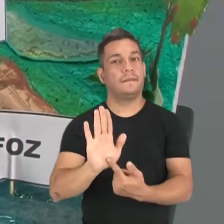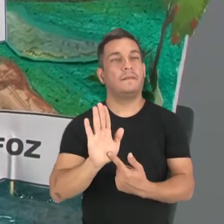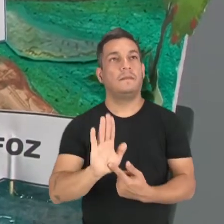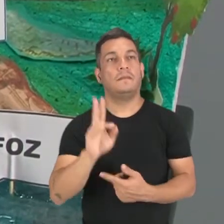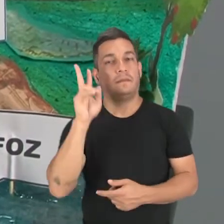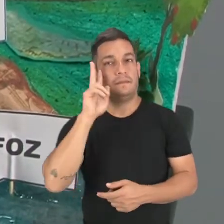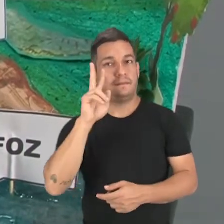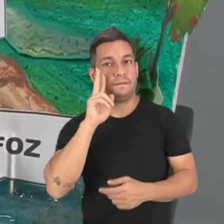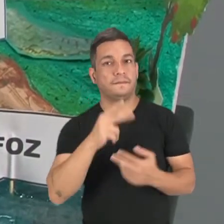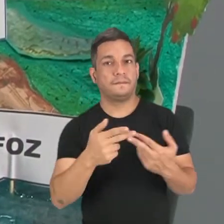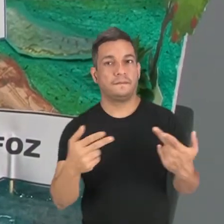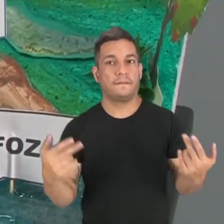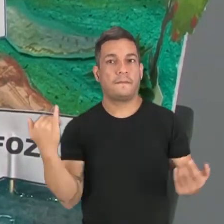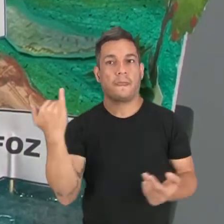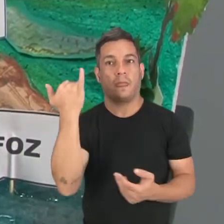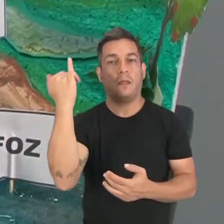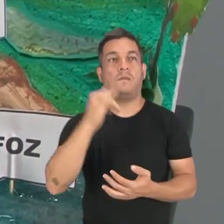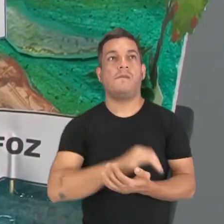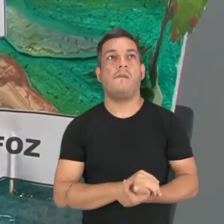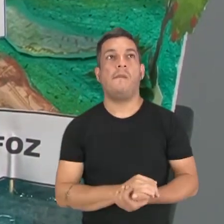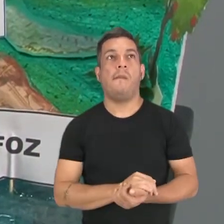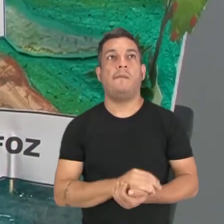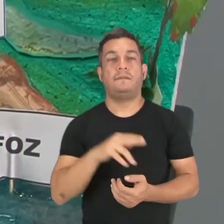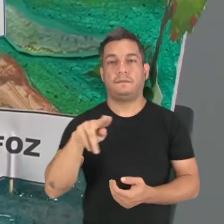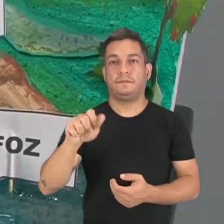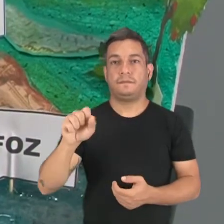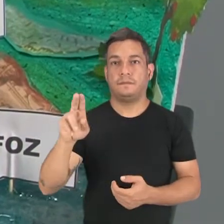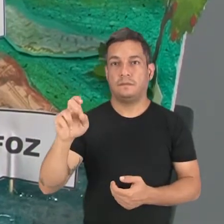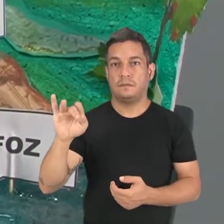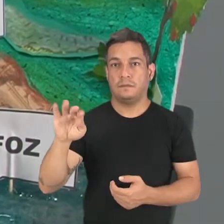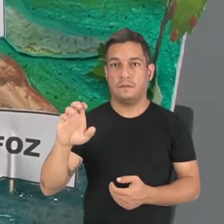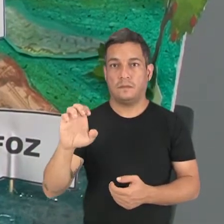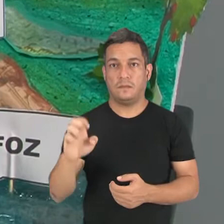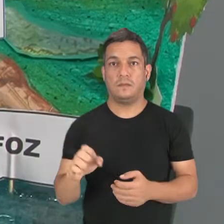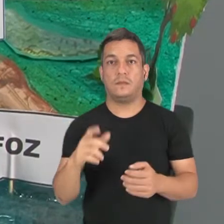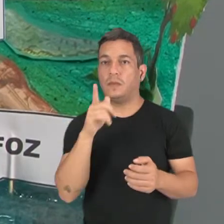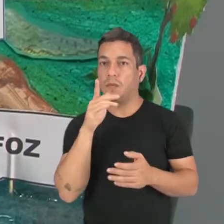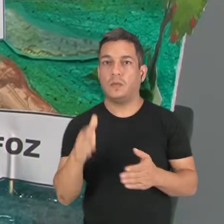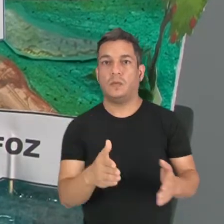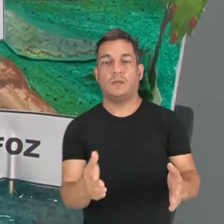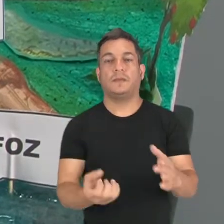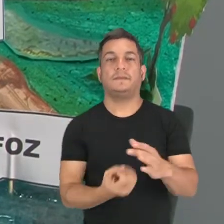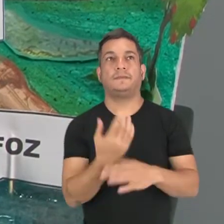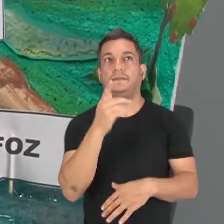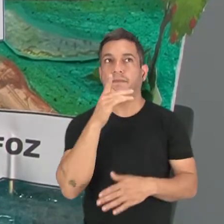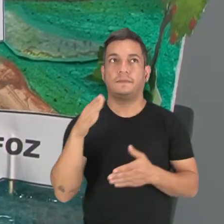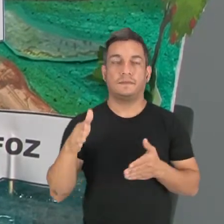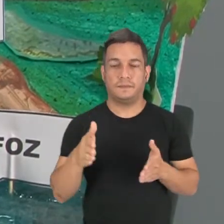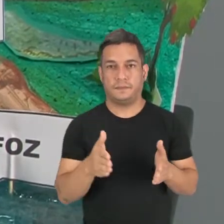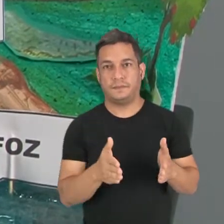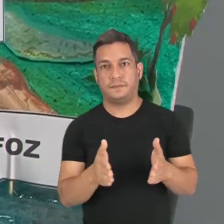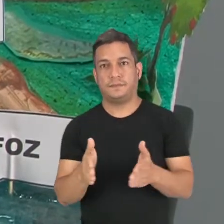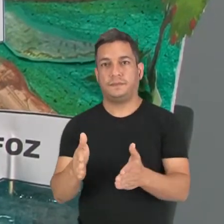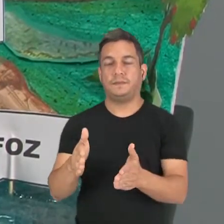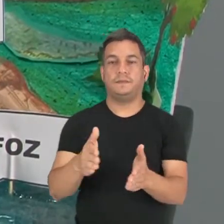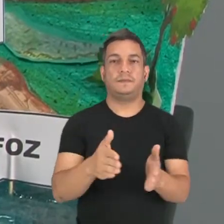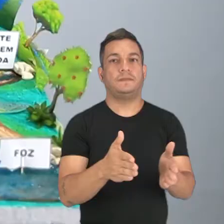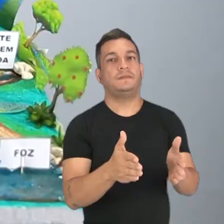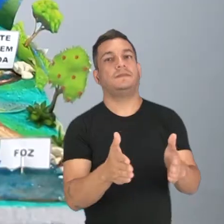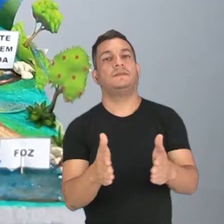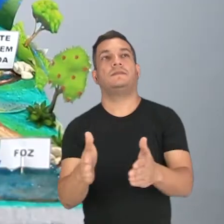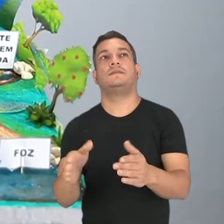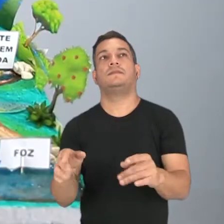algumas coisas importantes. A nascente do rio e o rio que vai correndo o seu